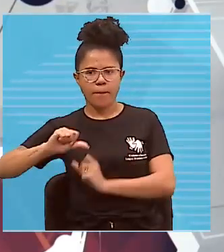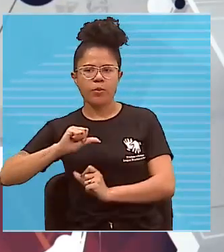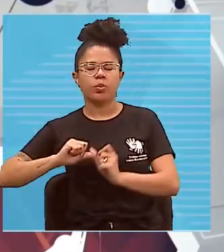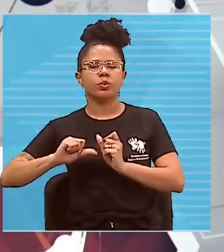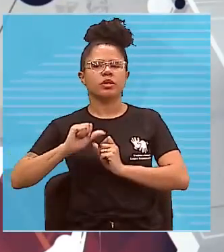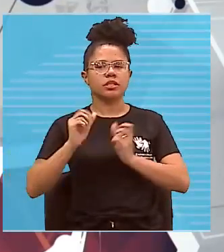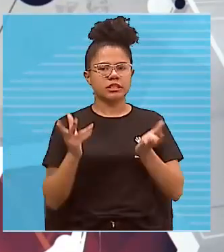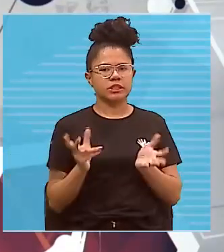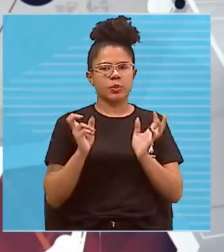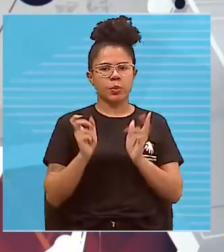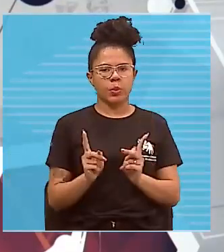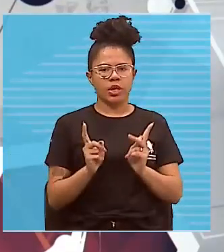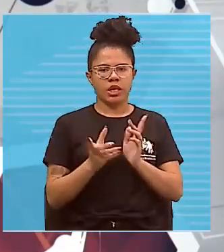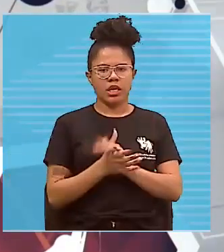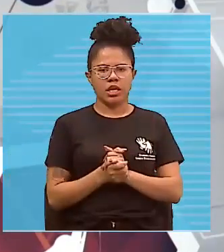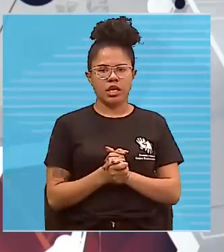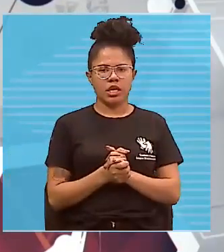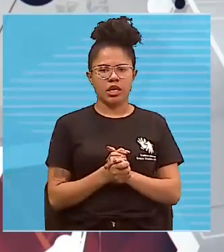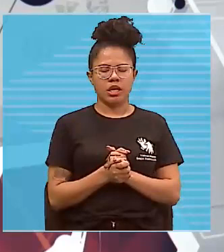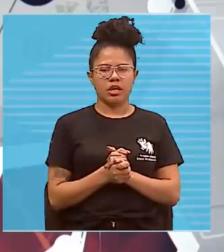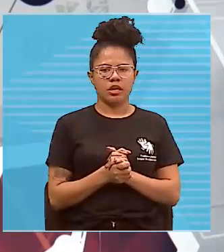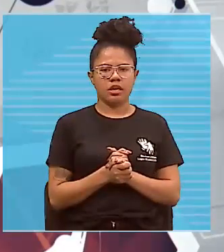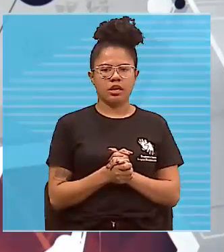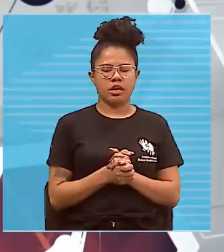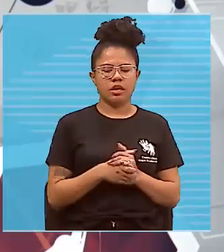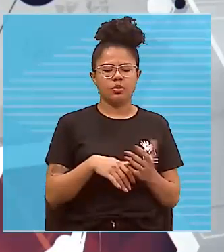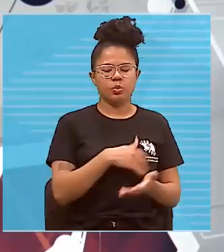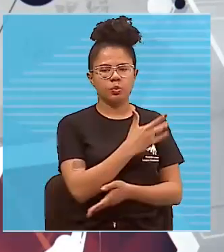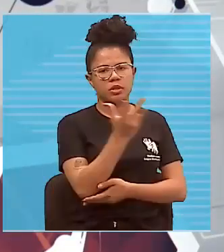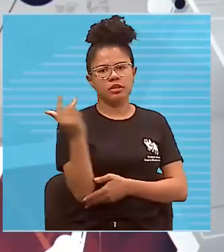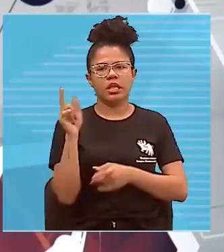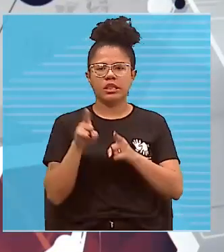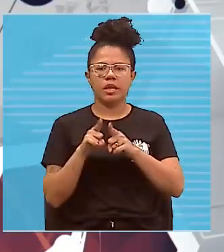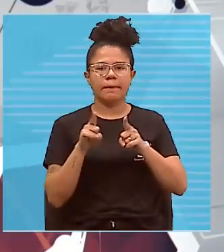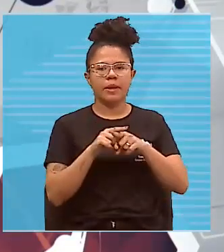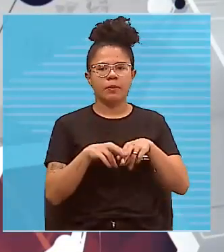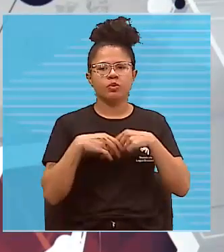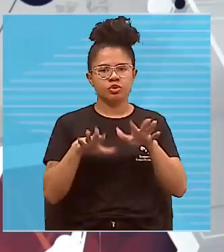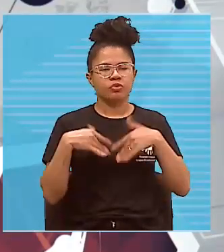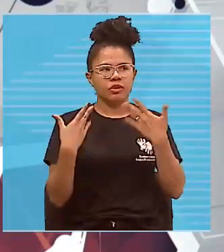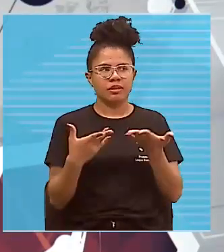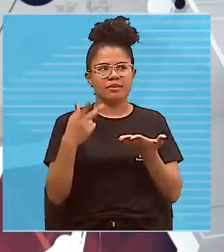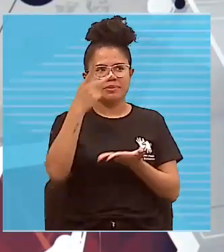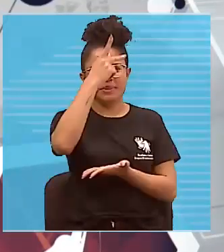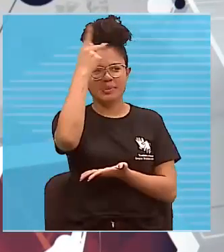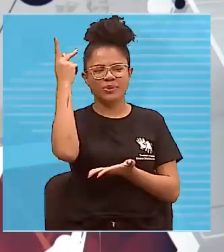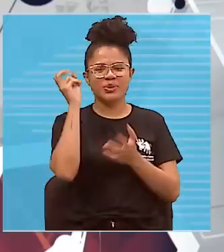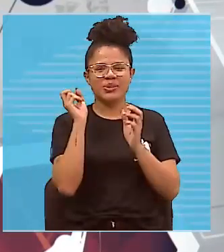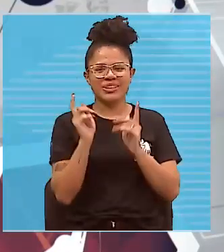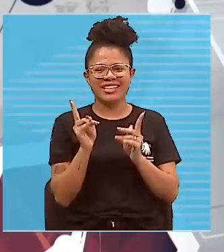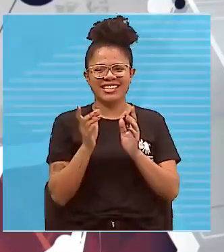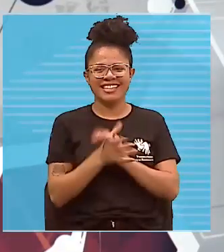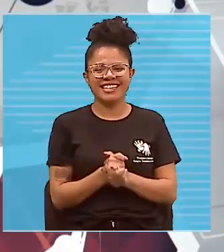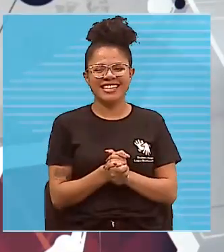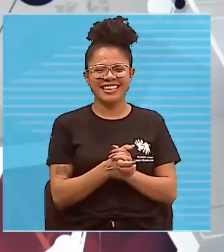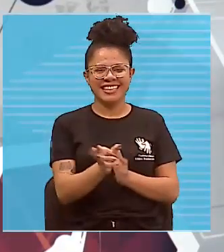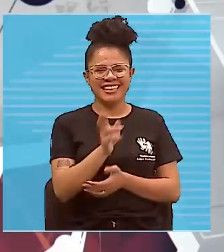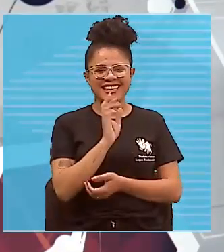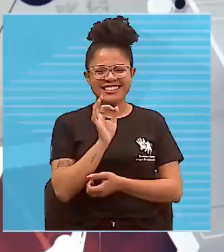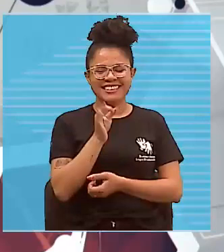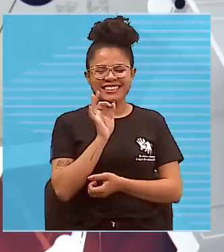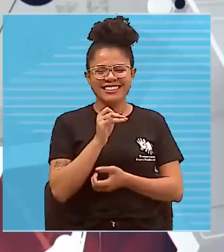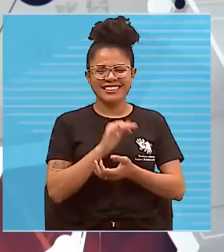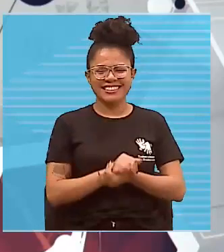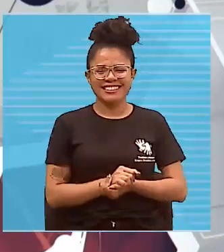físicas lançadas ao meio ambiente, causada principalmente pelo ser humano. Tchá! Bingo! Cadê Lagoinha com